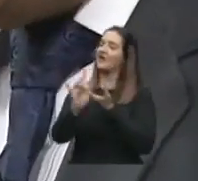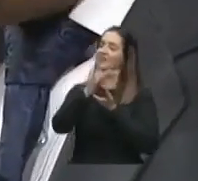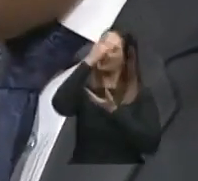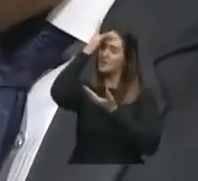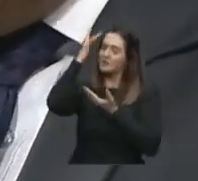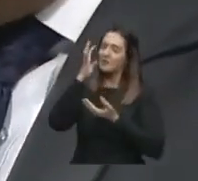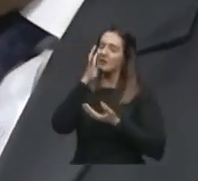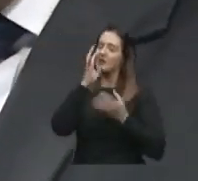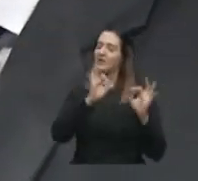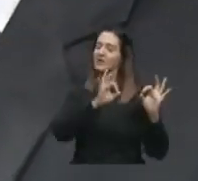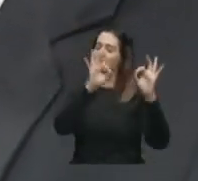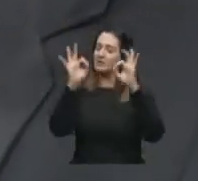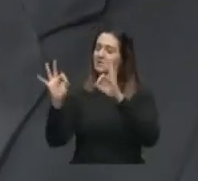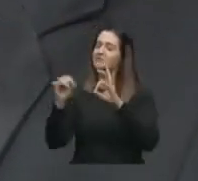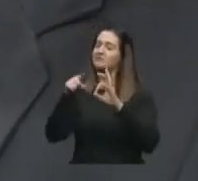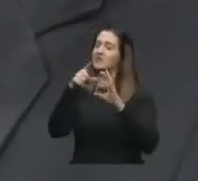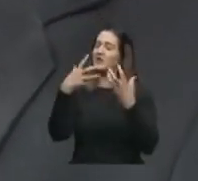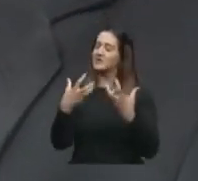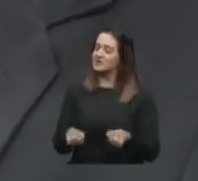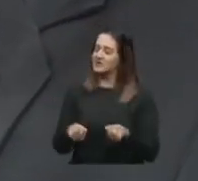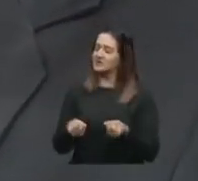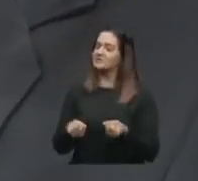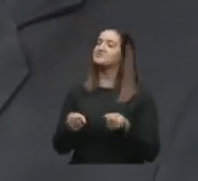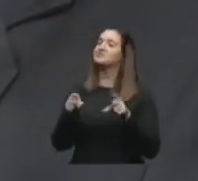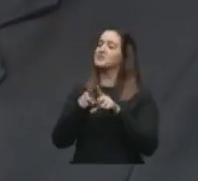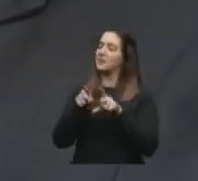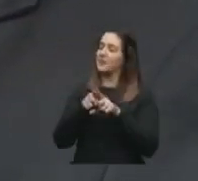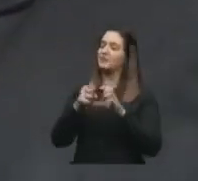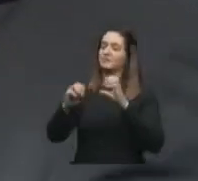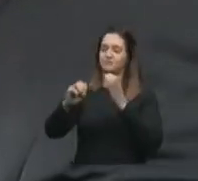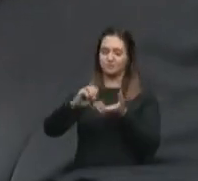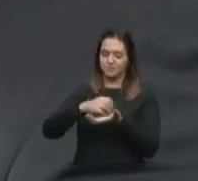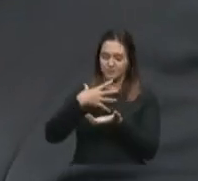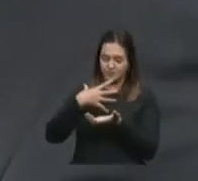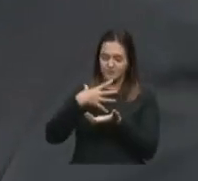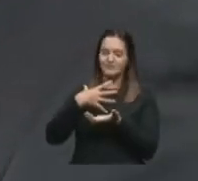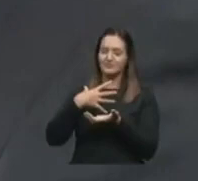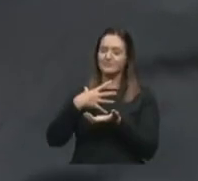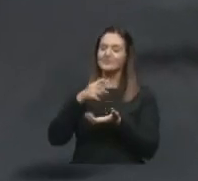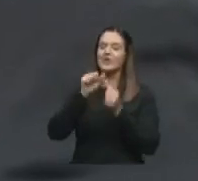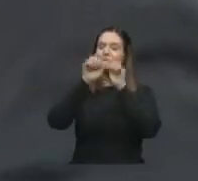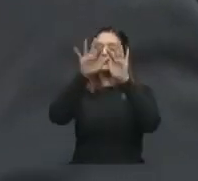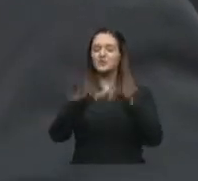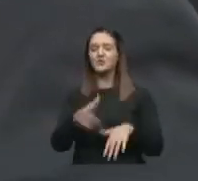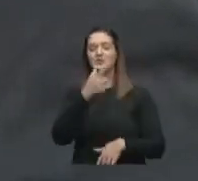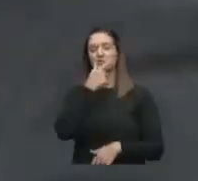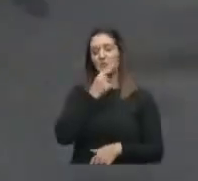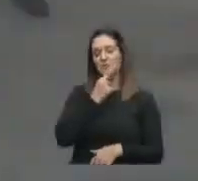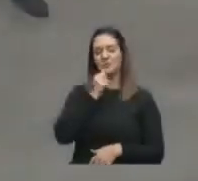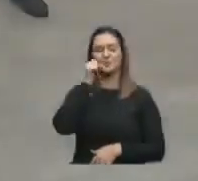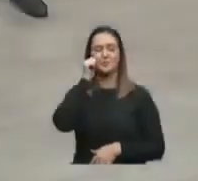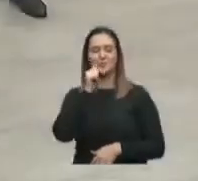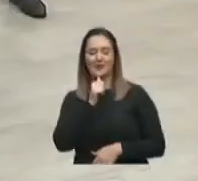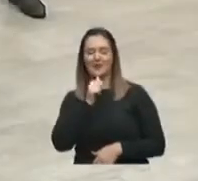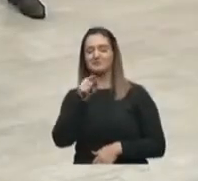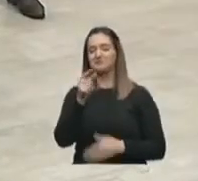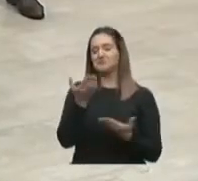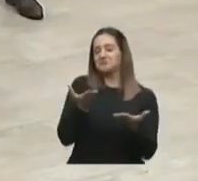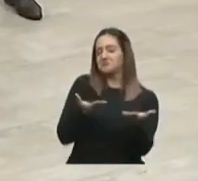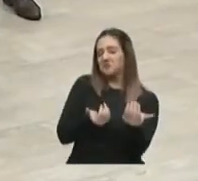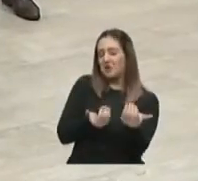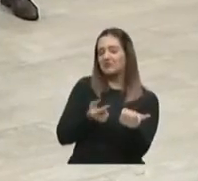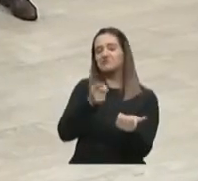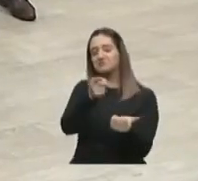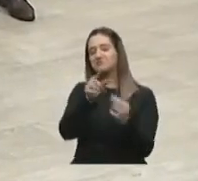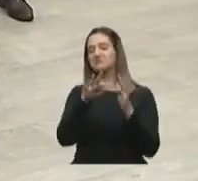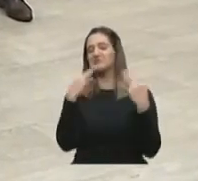mensagem, que tomou essa decisão e que enviou sua decisão para nós. Abençoe este homem, esta mulher, este jovem,